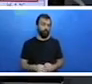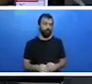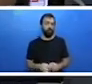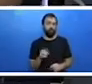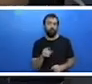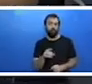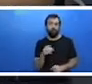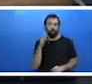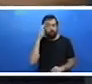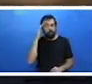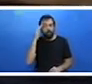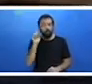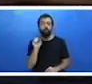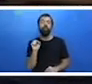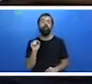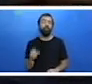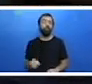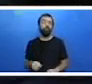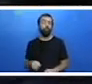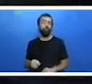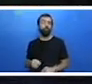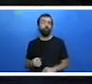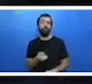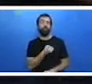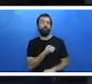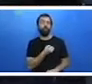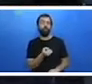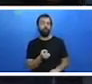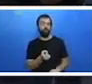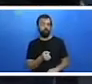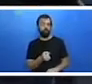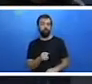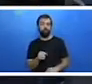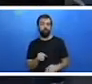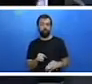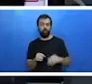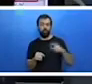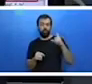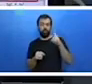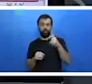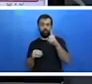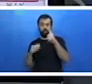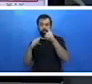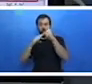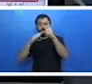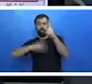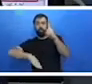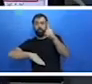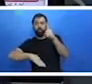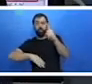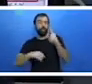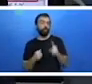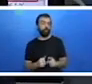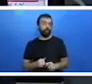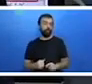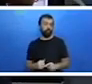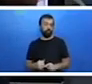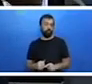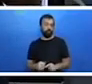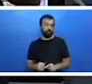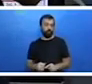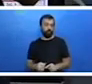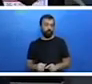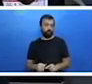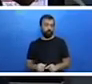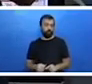vírgula? São números que são menores que 1 inteiro, né? Quando eu tenho, vamos